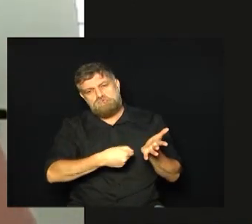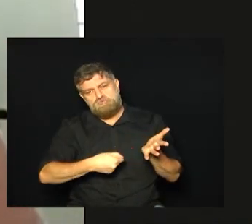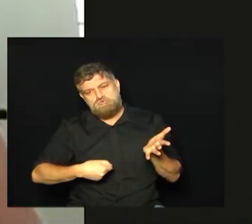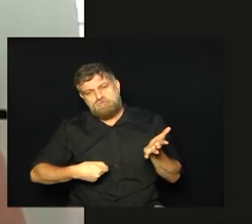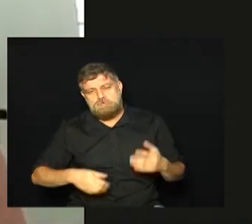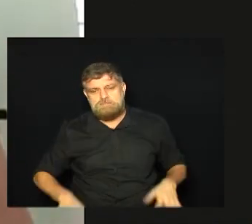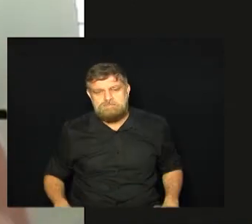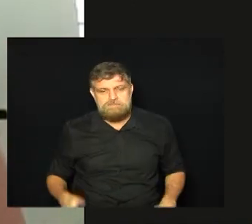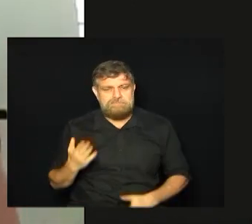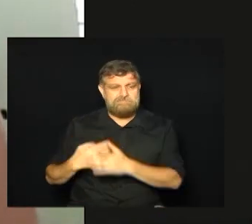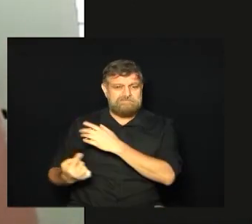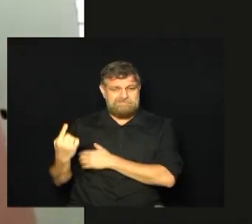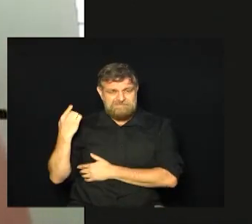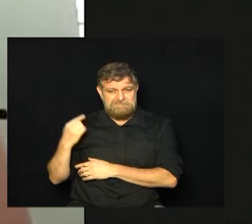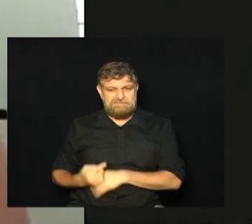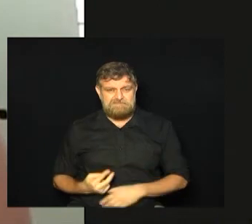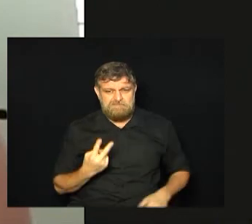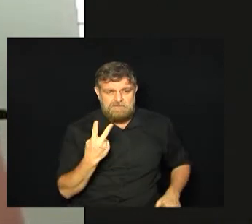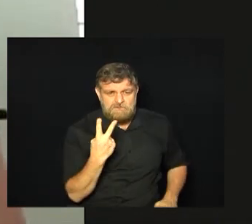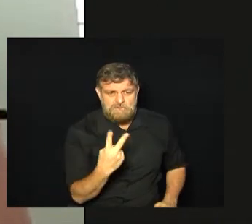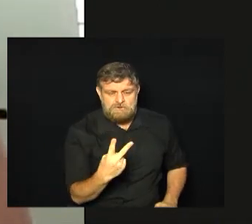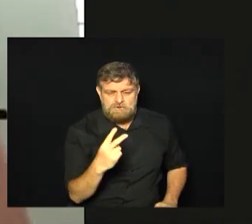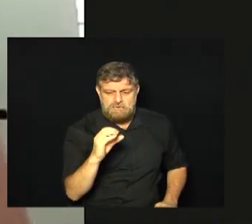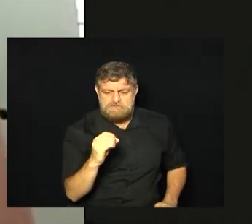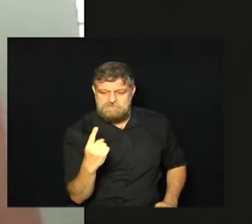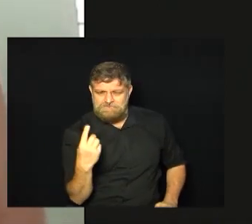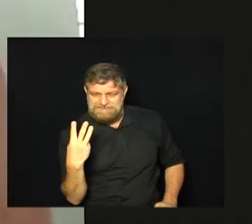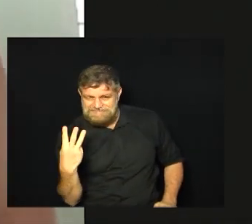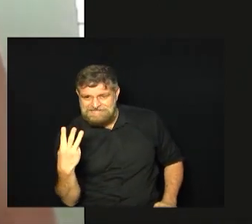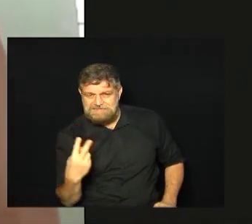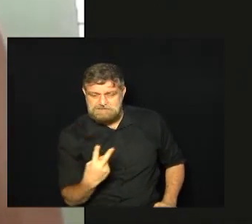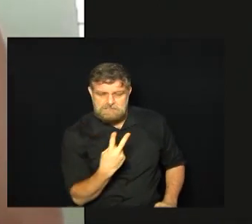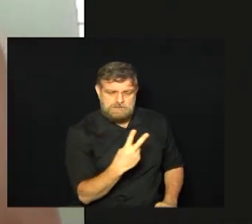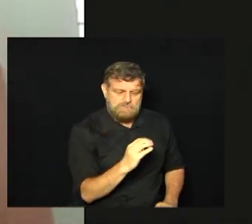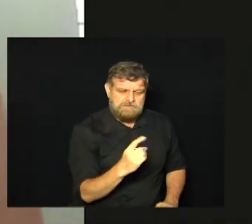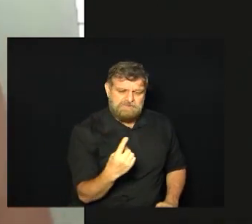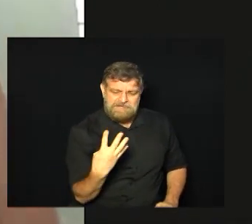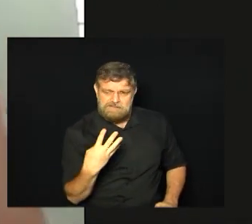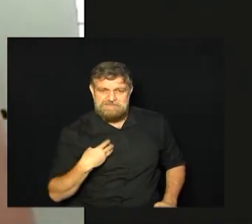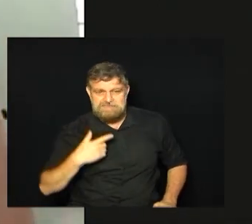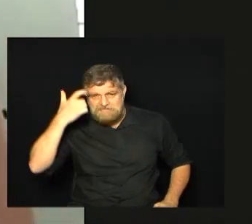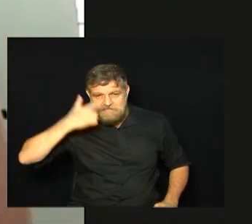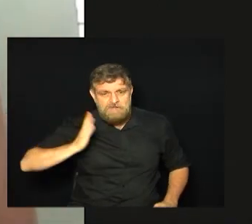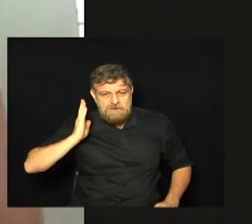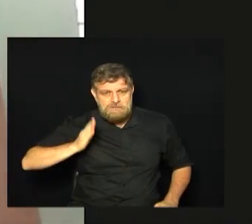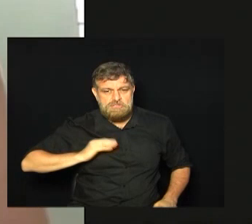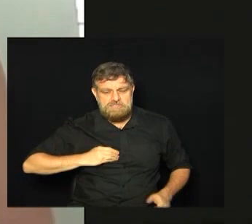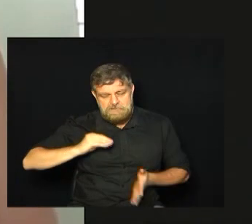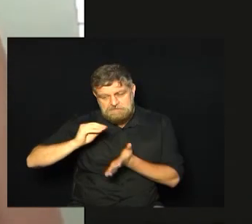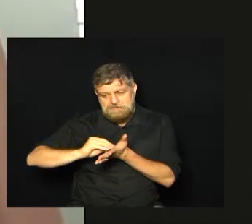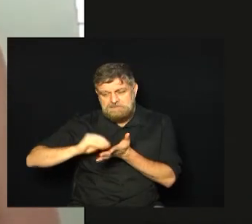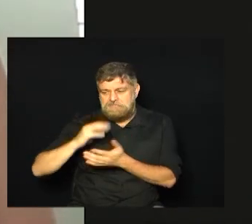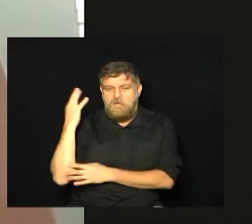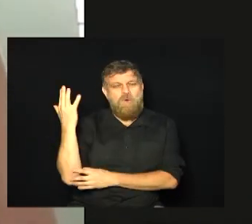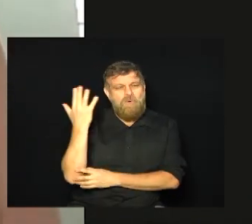Então, na época, 2013, 2014, eu fazia anotações sobre o clima,